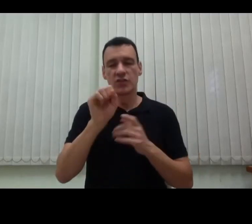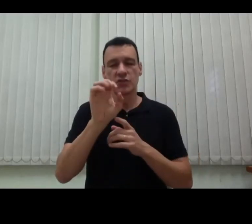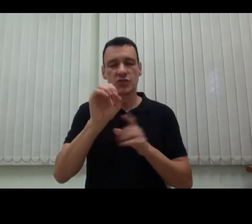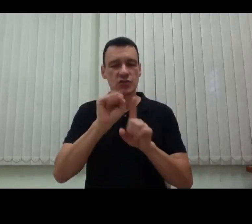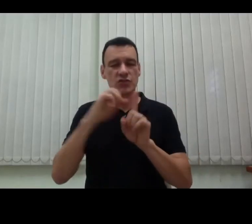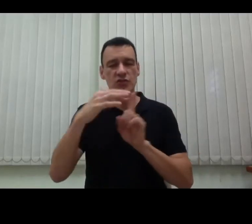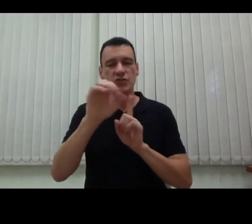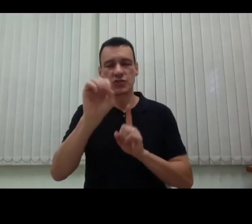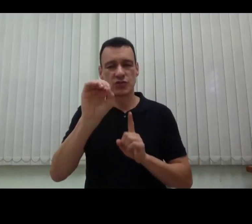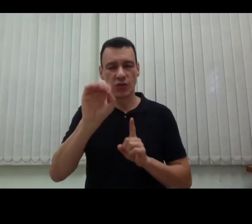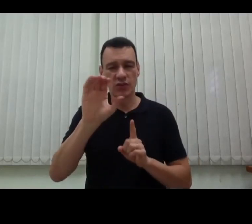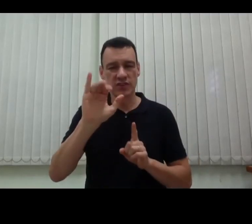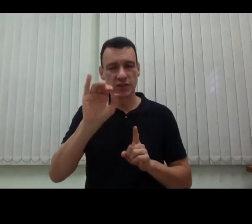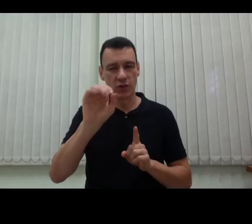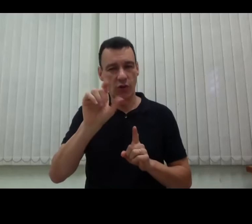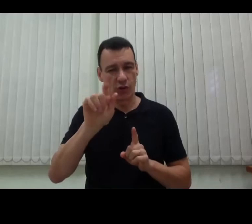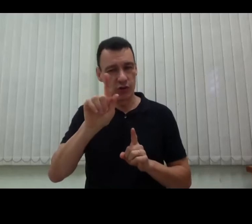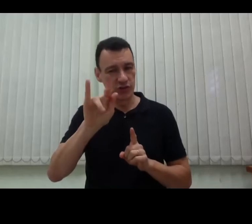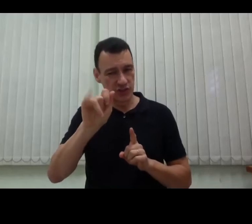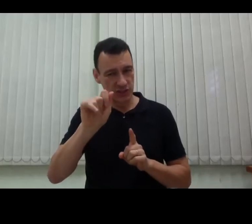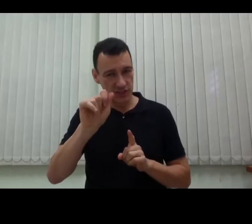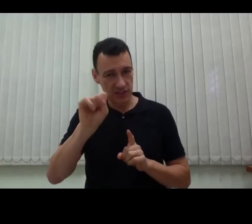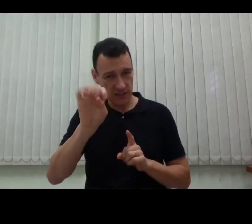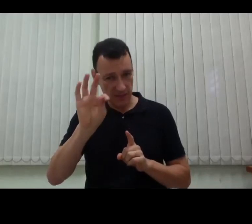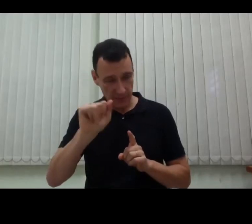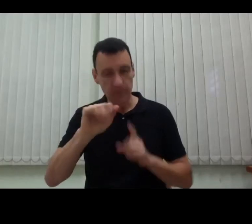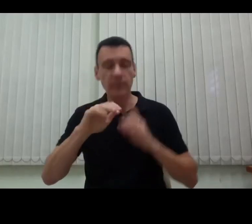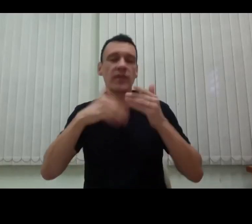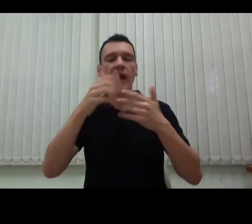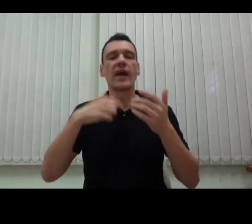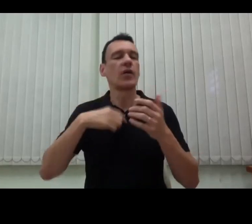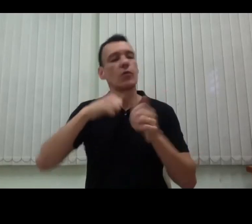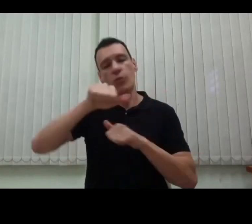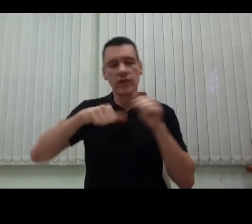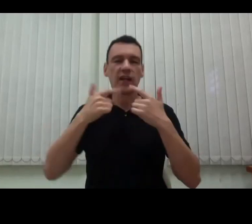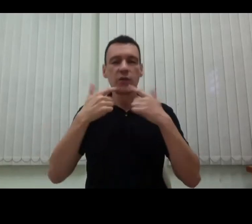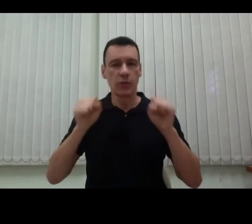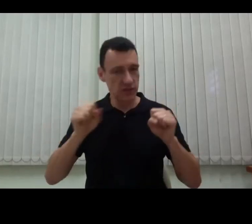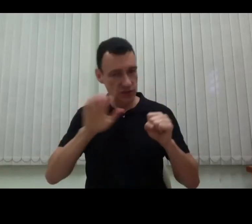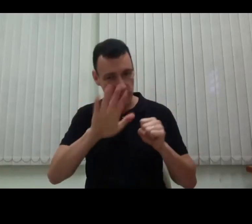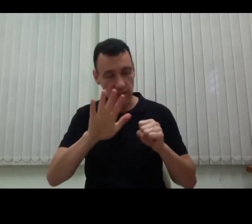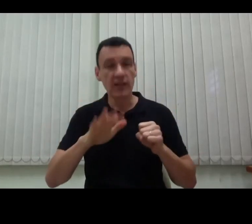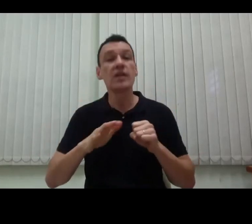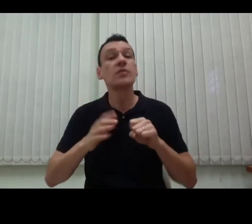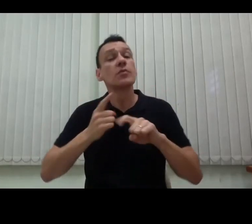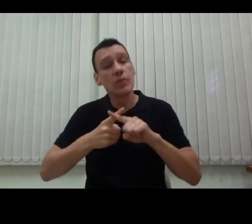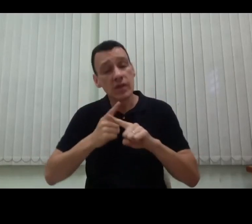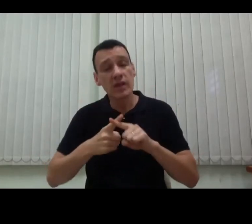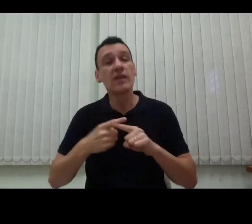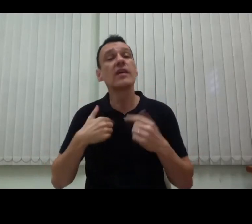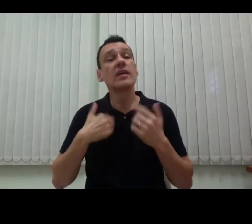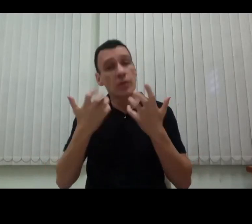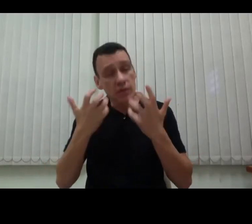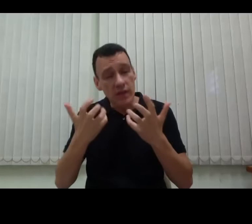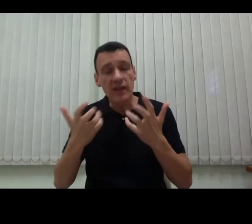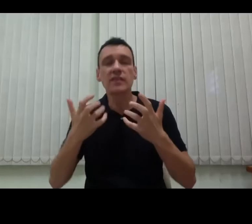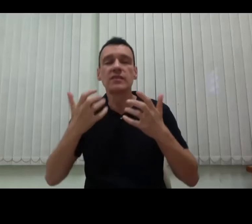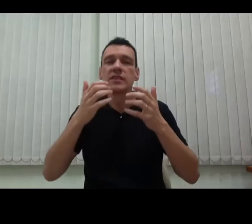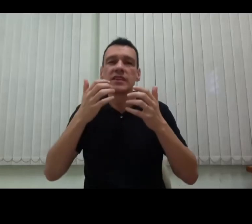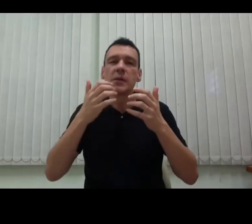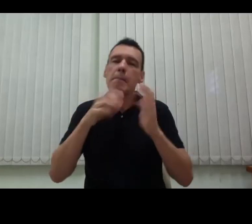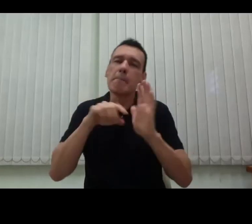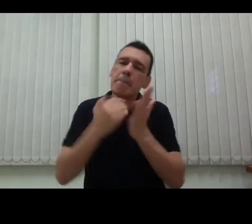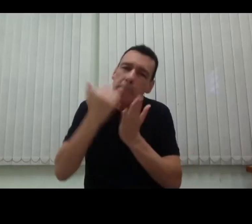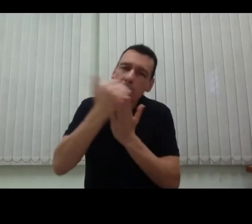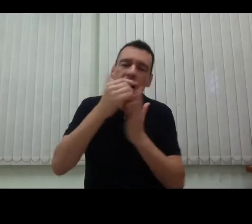me apropriar desse campo do conhecimento para poder pensar de uma forma mais qualificada nas questões da leitura e da escrita,